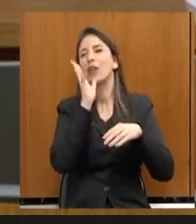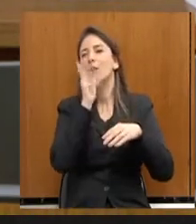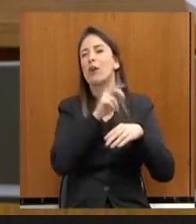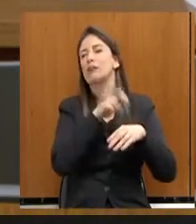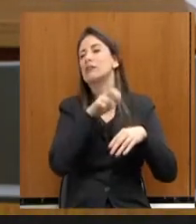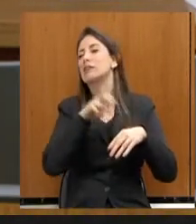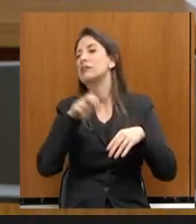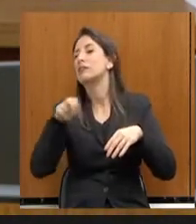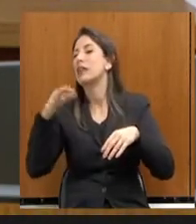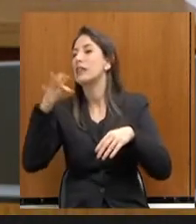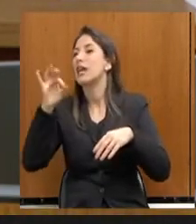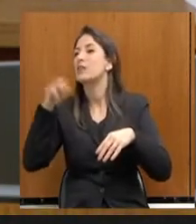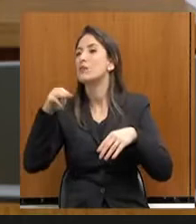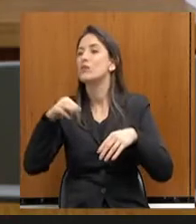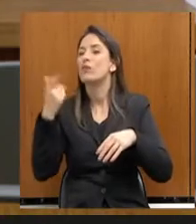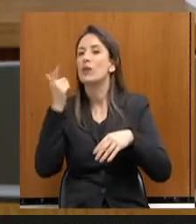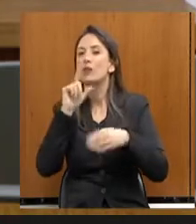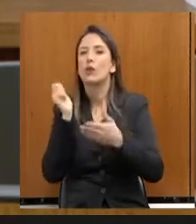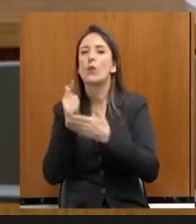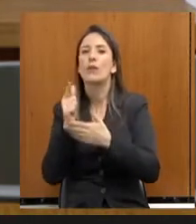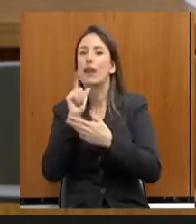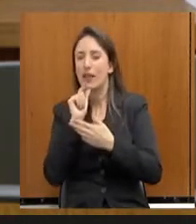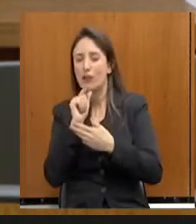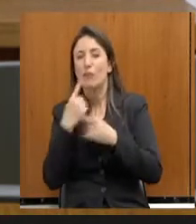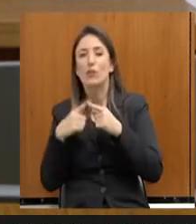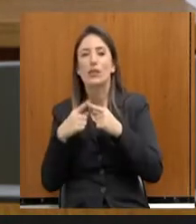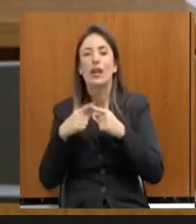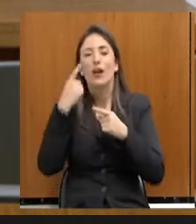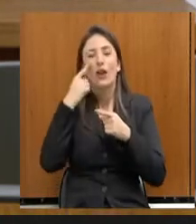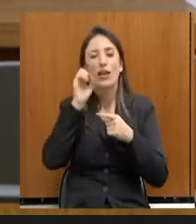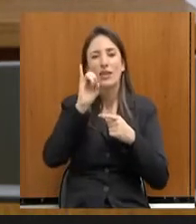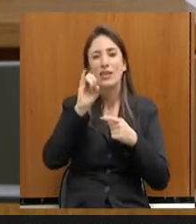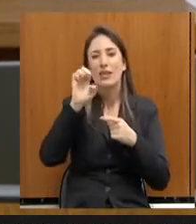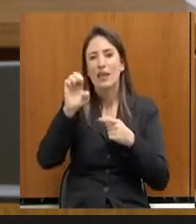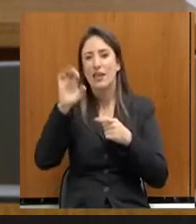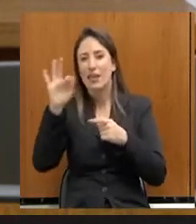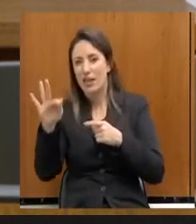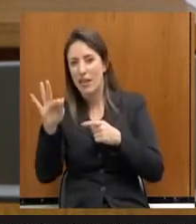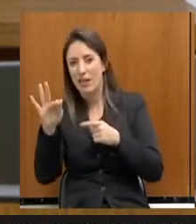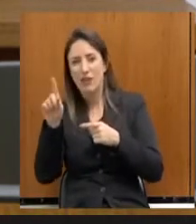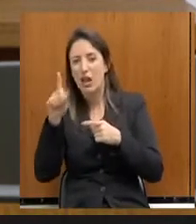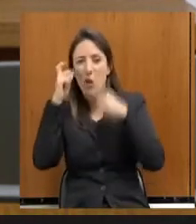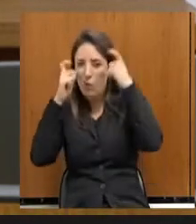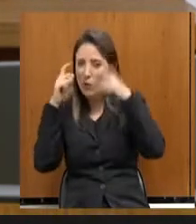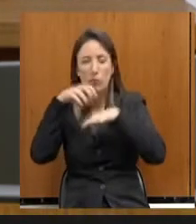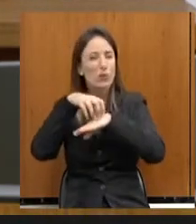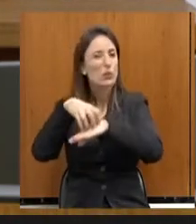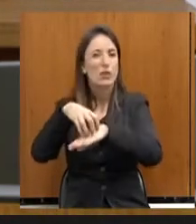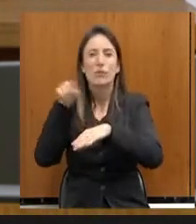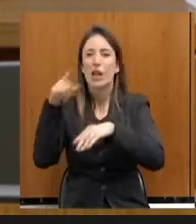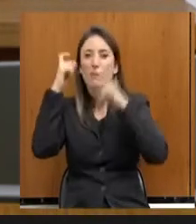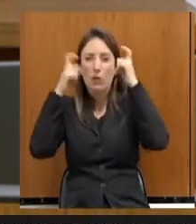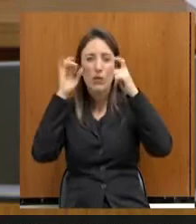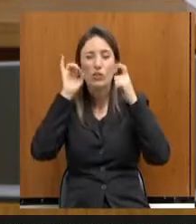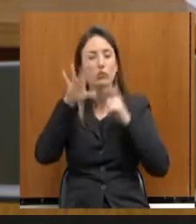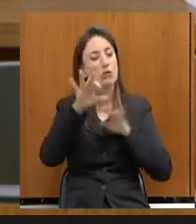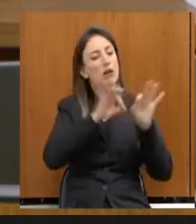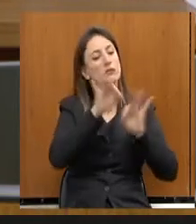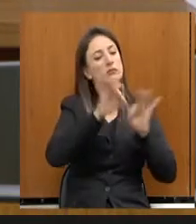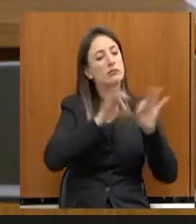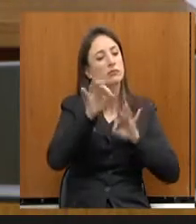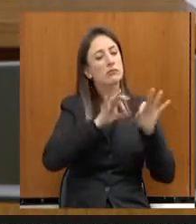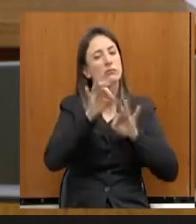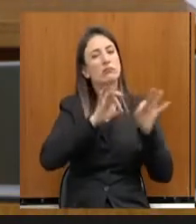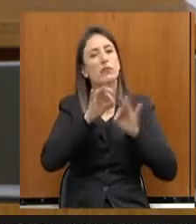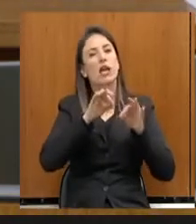concessão porque o negócio do ief não é turismo o negócio do ief é gerenciar as unidades de conservação para a proteção